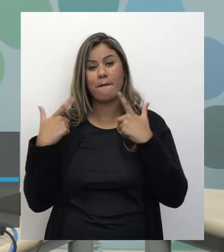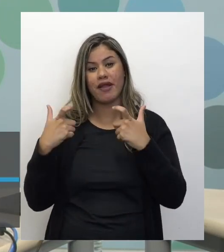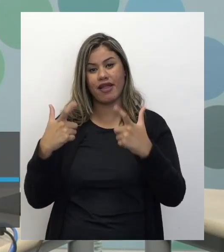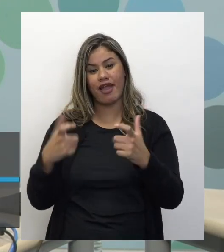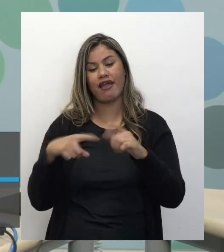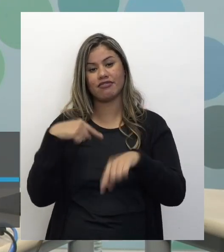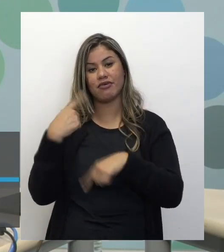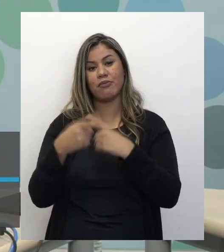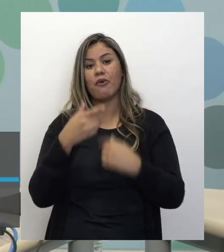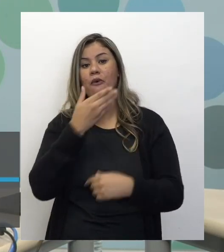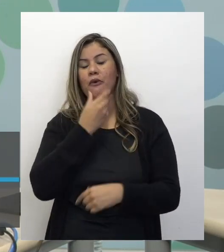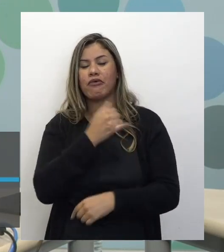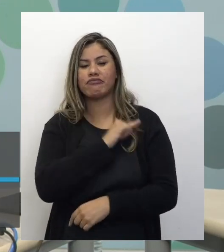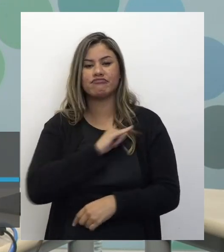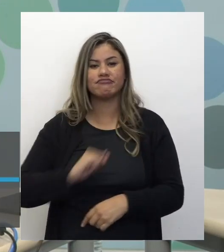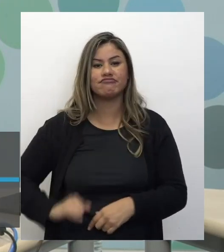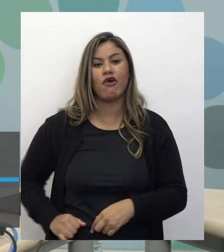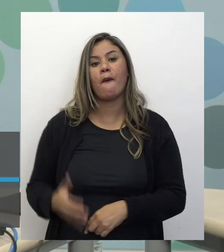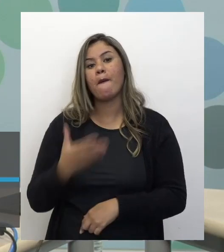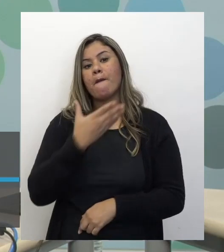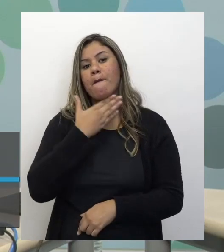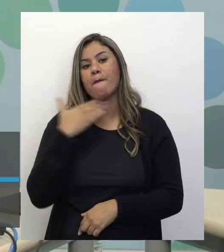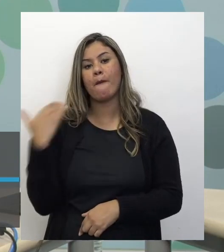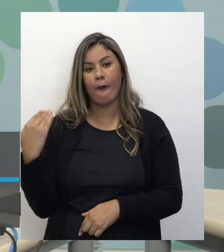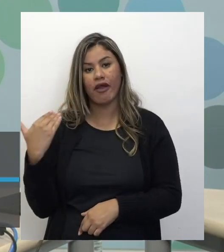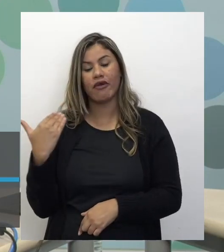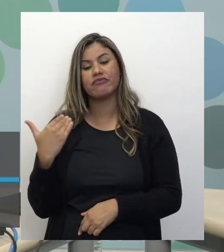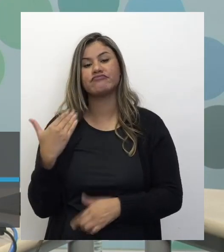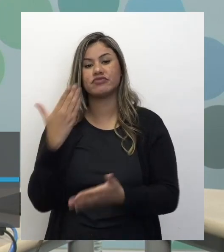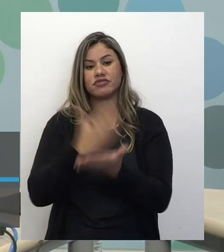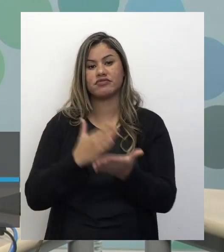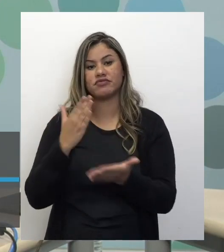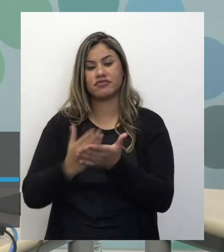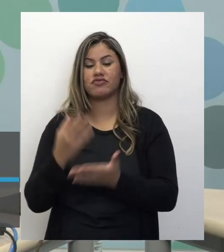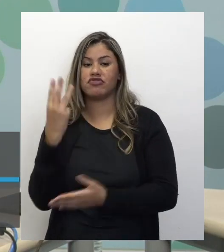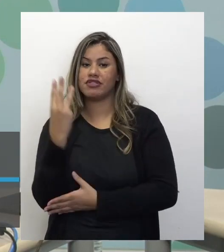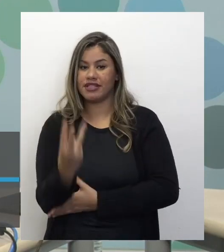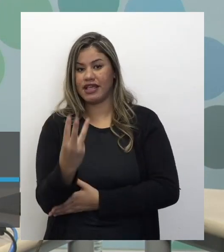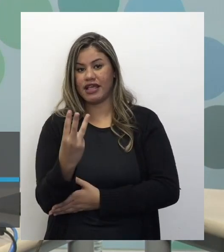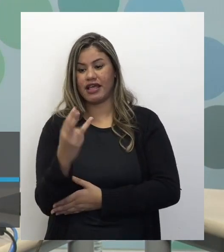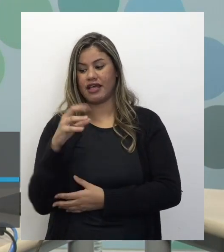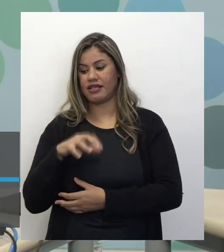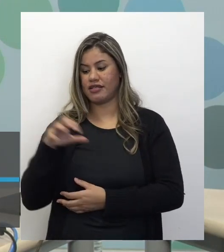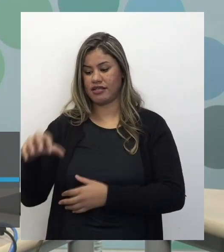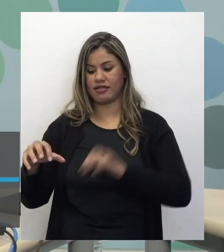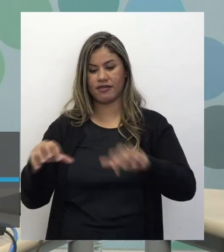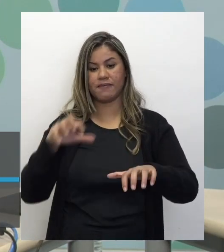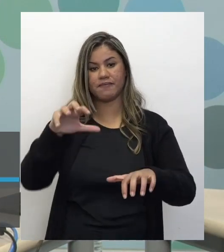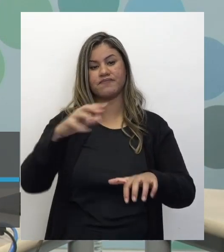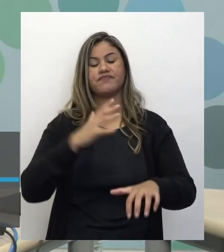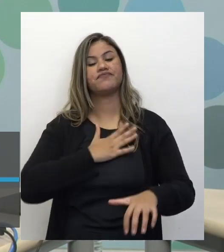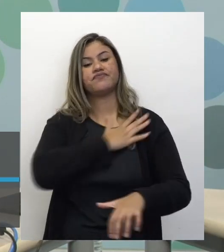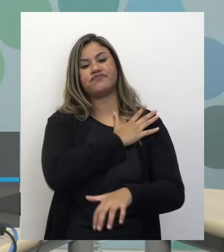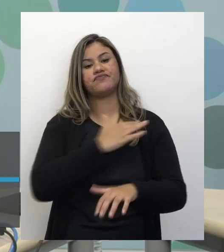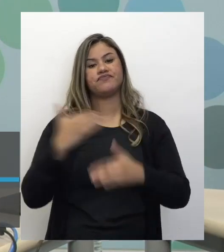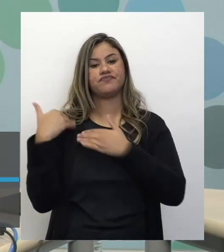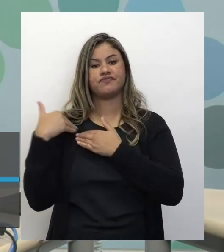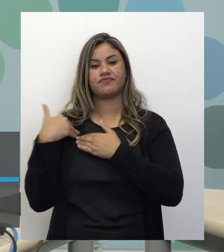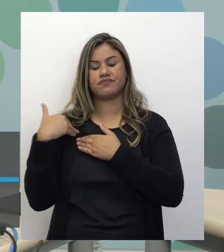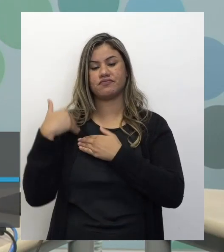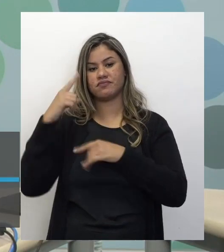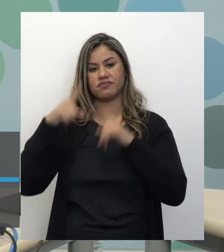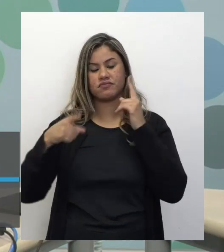morte de Alexandre aí, né? Aí esse império foi dividido em 3 partes, cada uma para um dos seus generais. Mas o